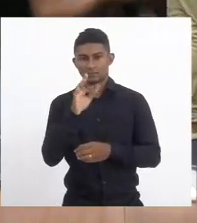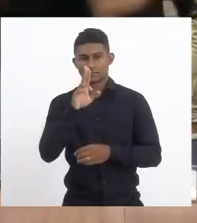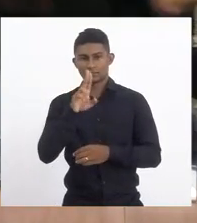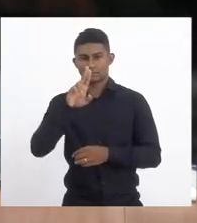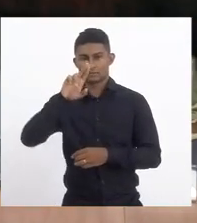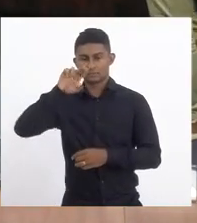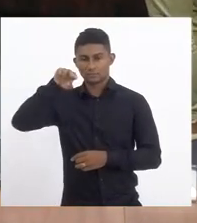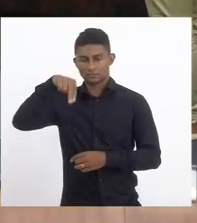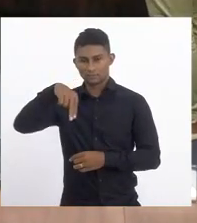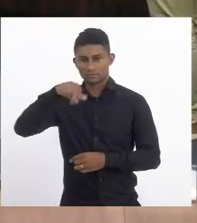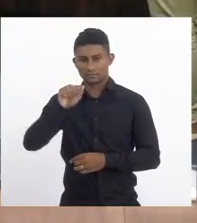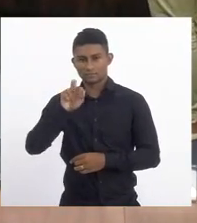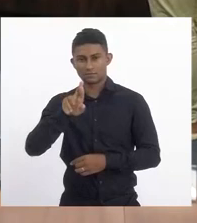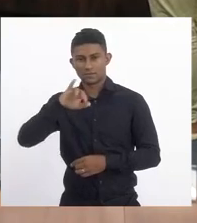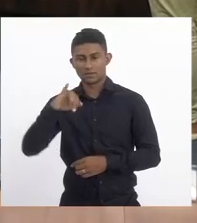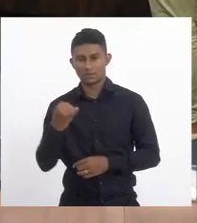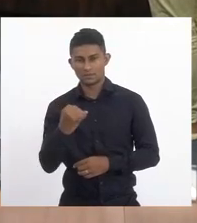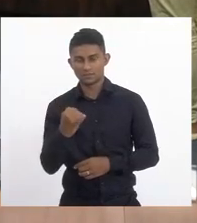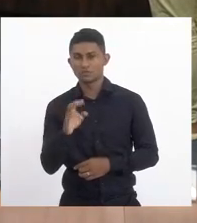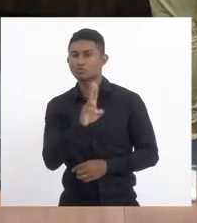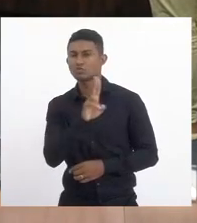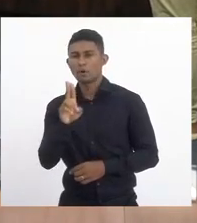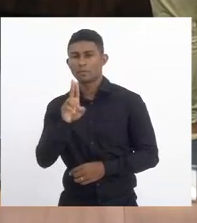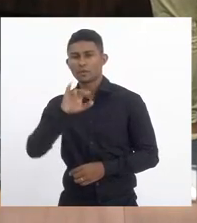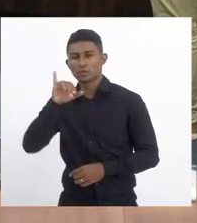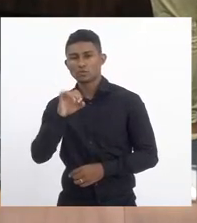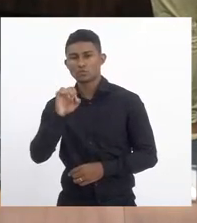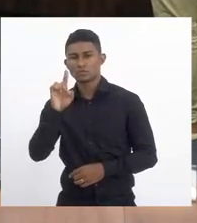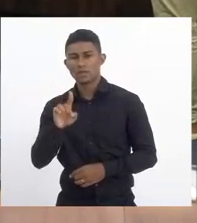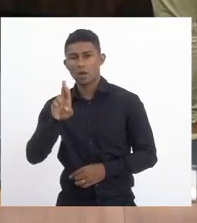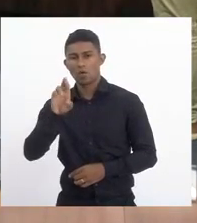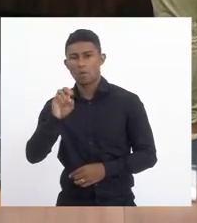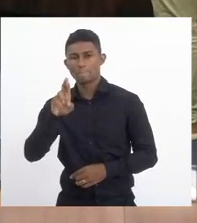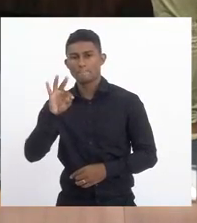José Roberto de For, está conosco aqui.